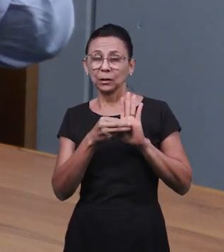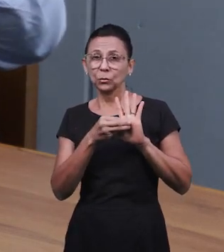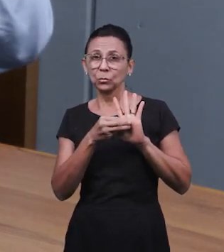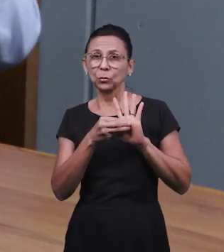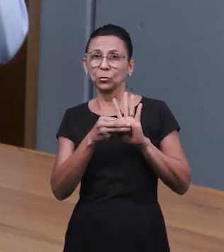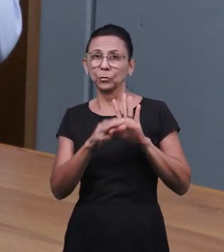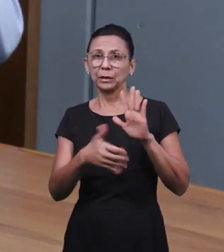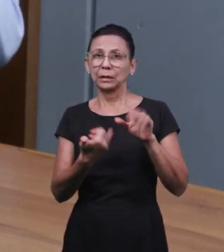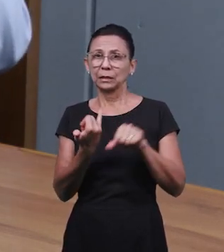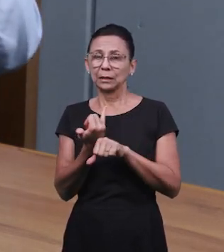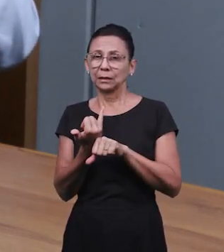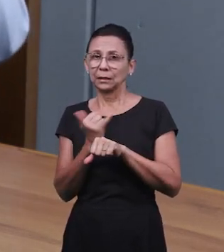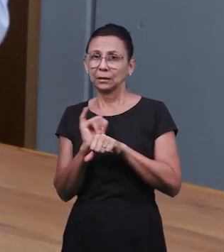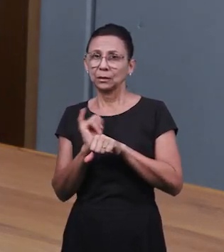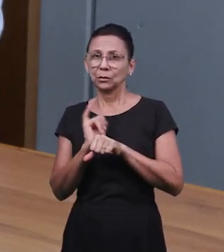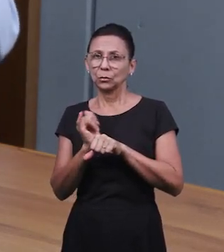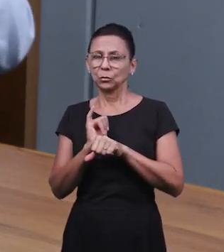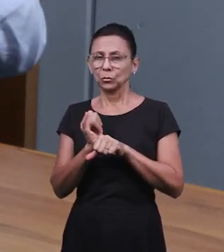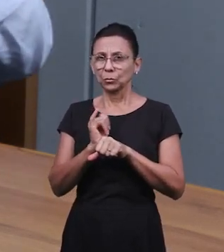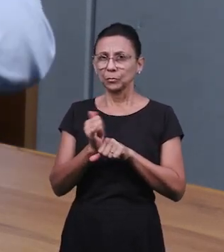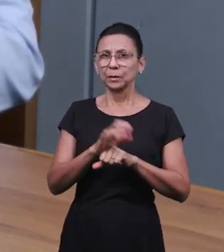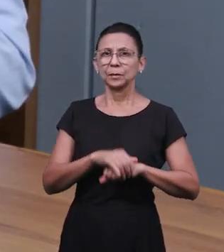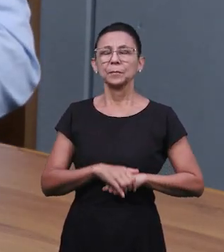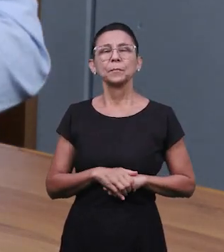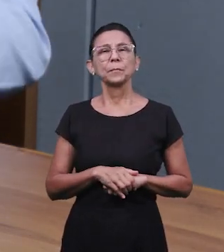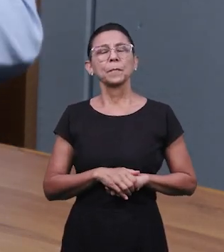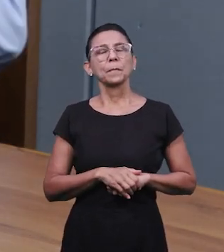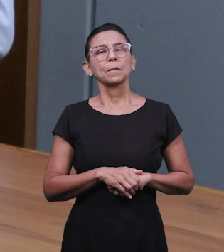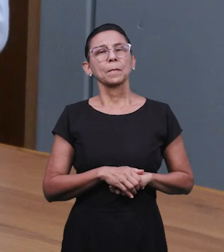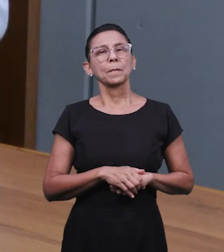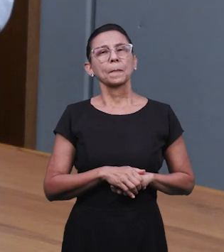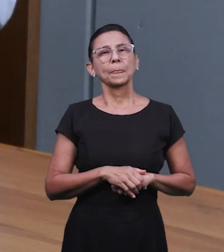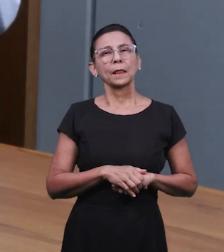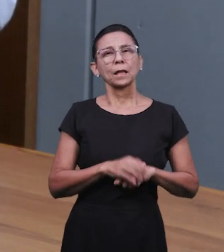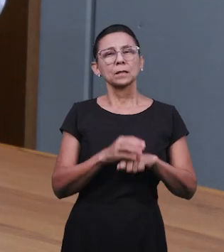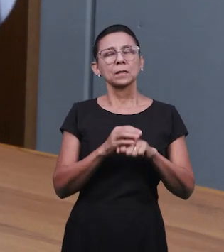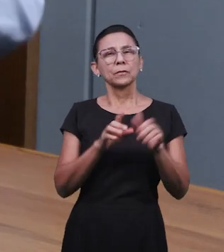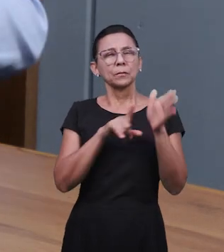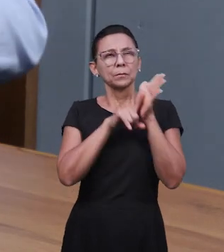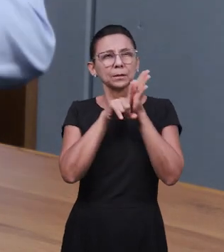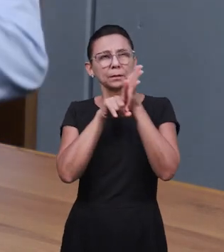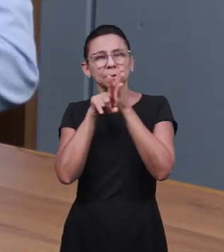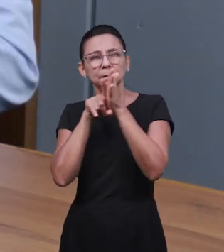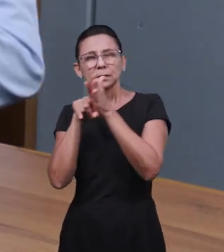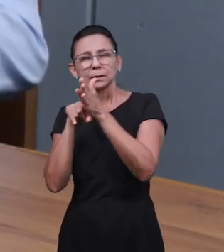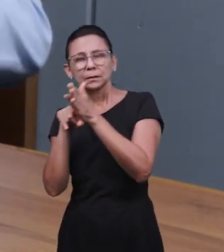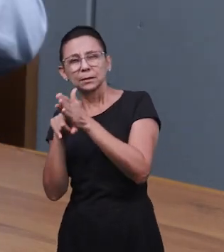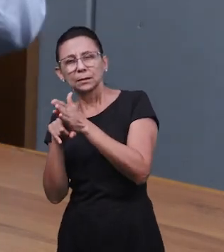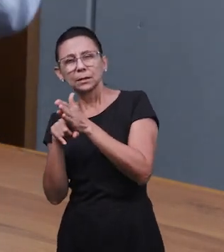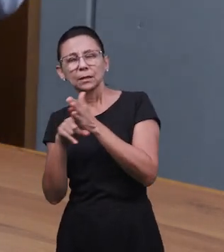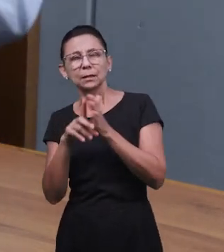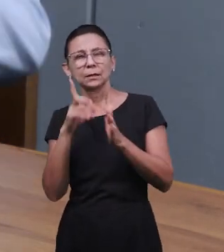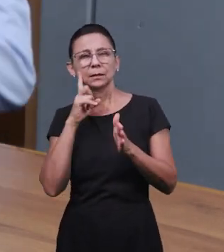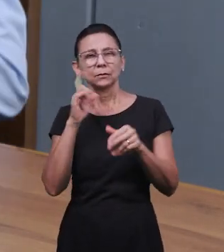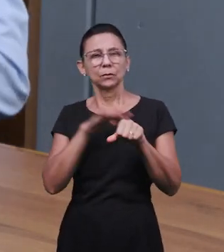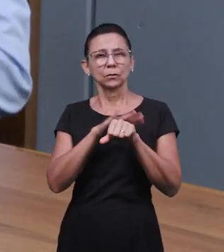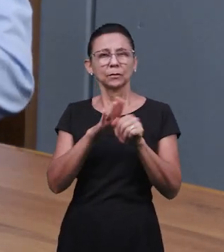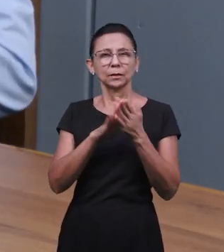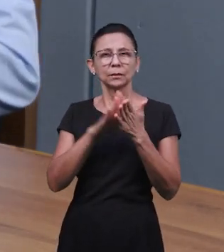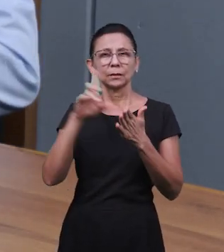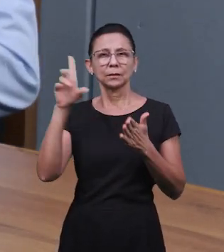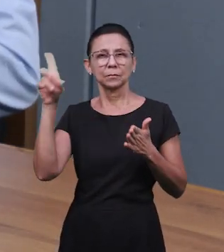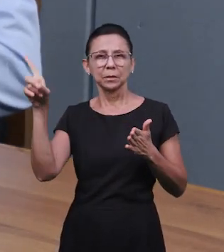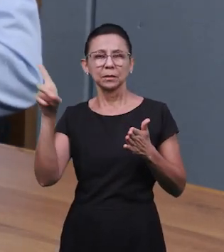lupa do YouTube não, na lupa do canal, você vai lá e coloca Conversas Bíblicas e a plataforma vai te apresentar uma sequência, pela data você vai